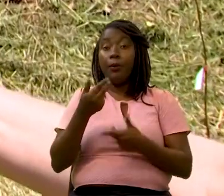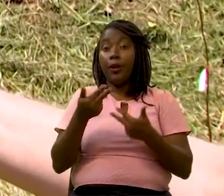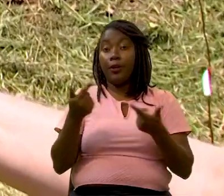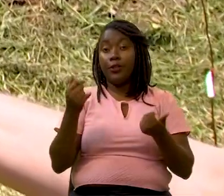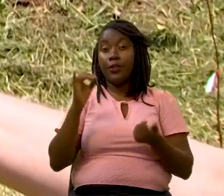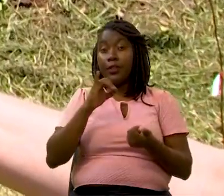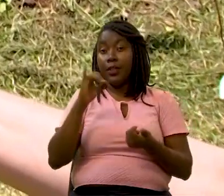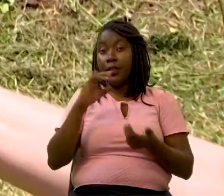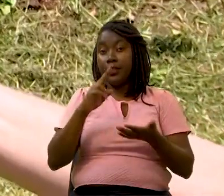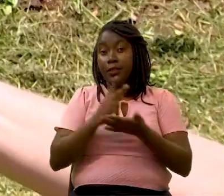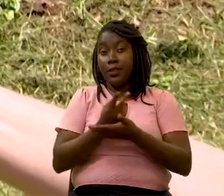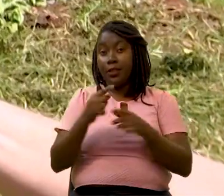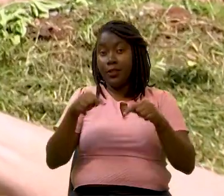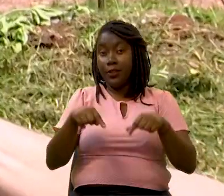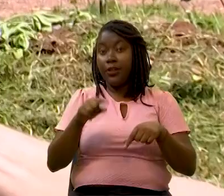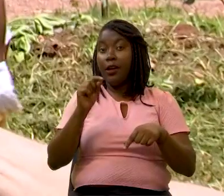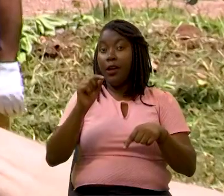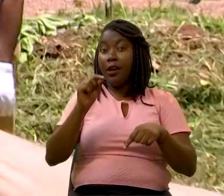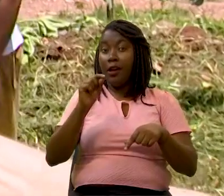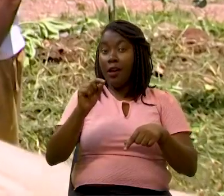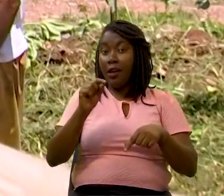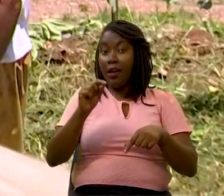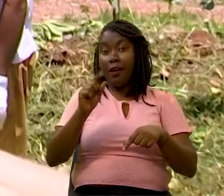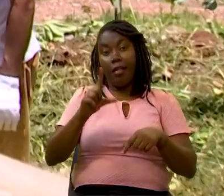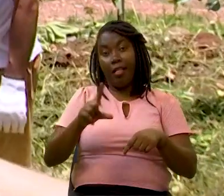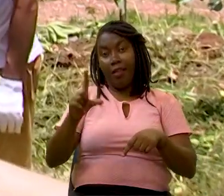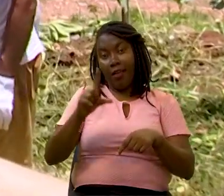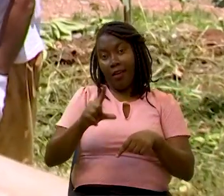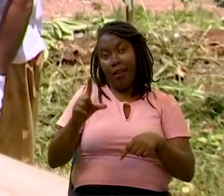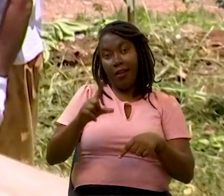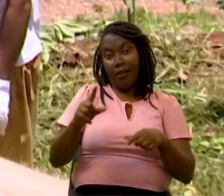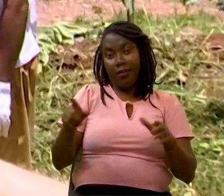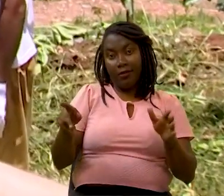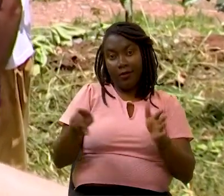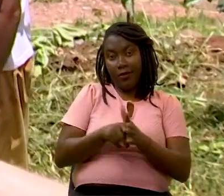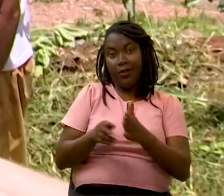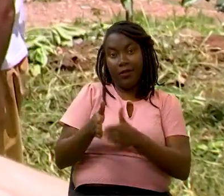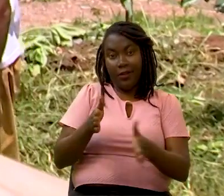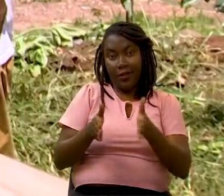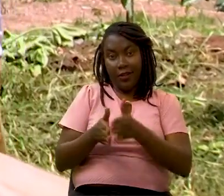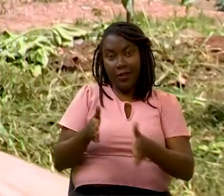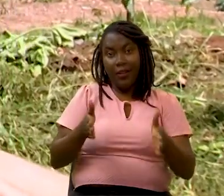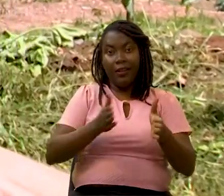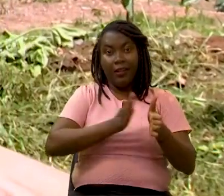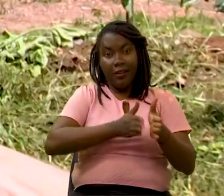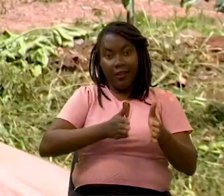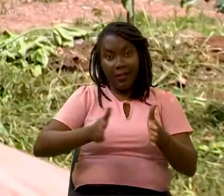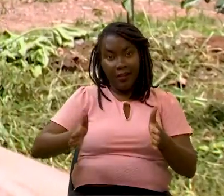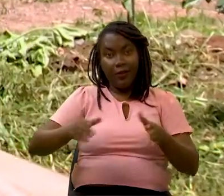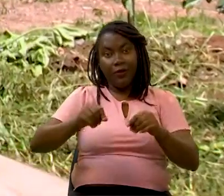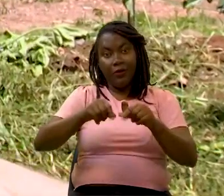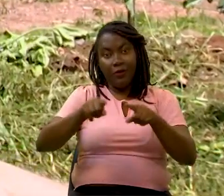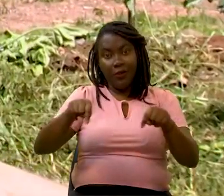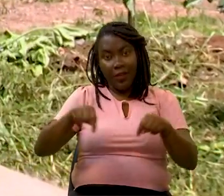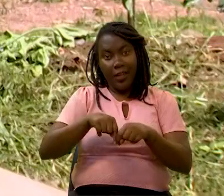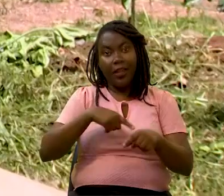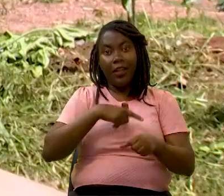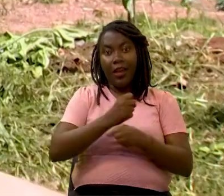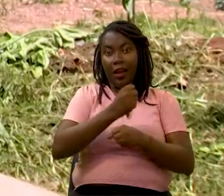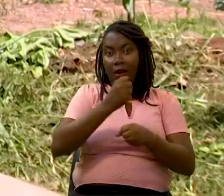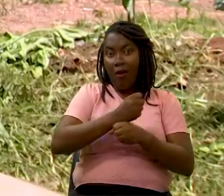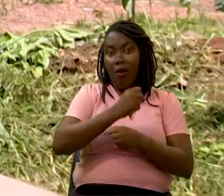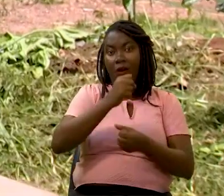acho que uma das coisas interessantes que aconteceu aqui foi que, claro, né, como parte desse processo todo de regularização fundiária, tiveram